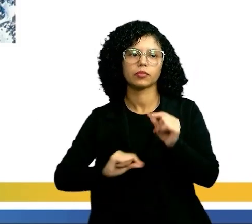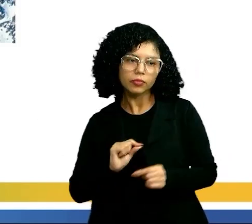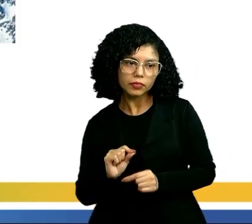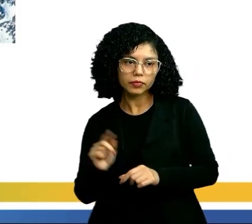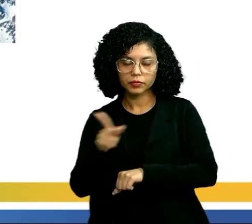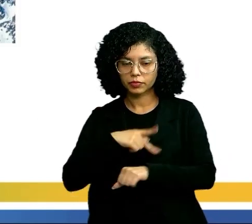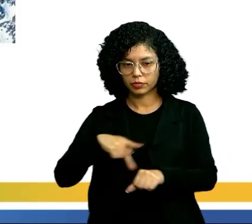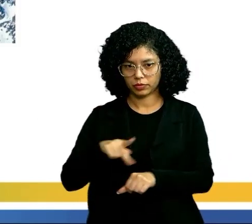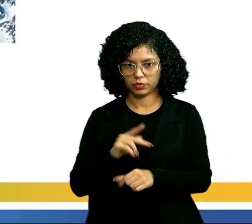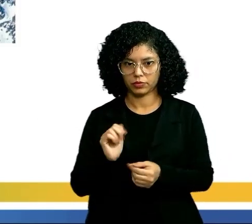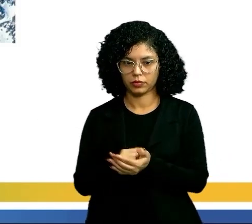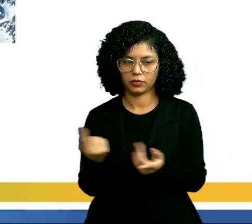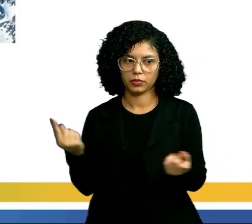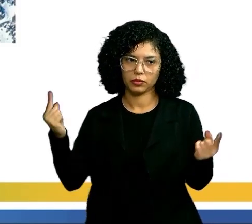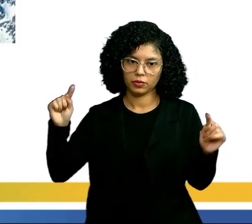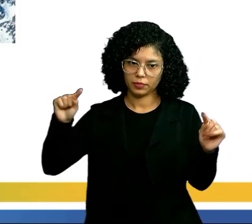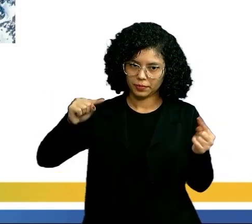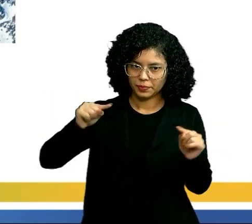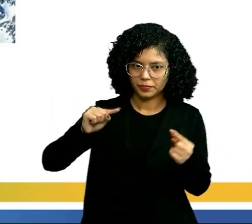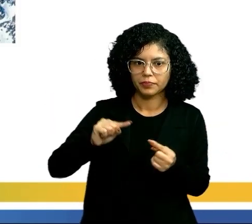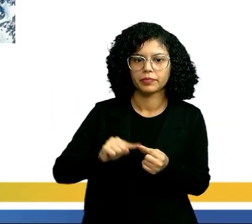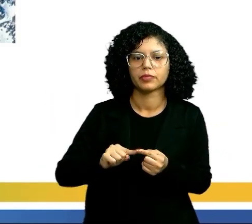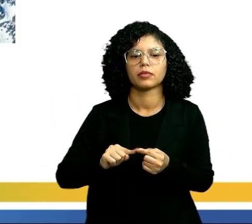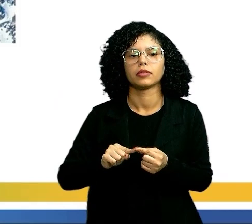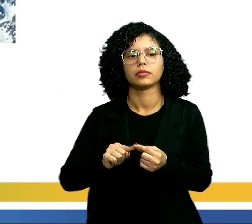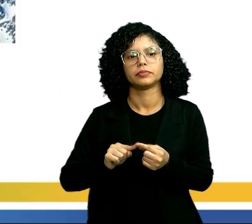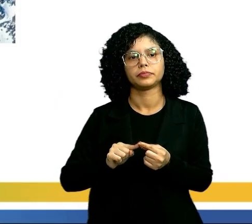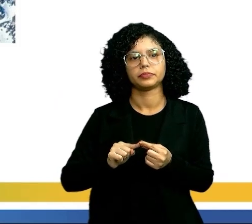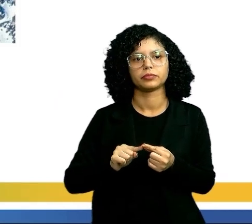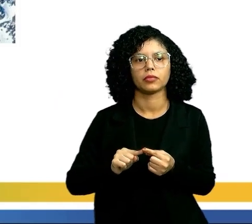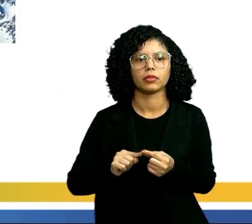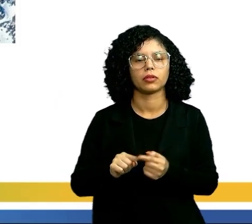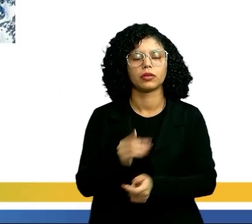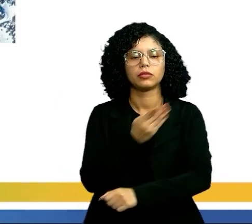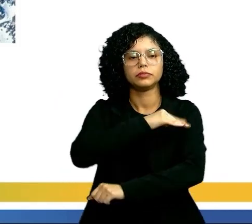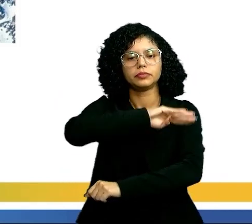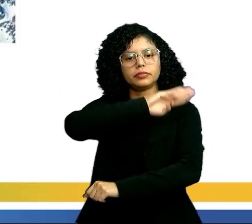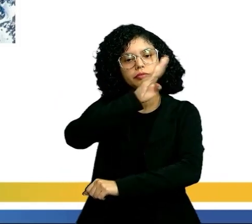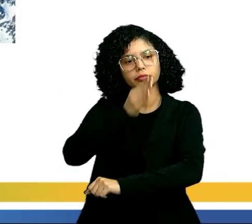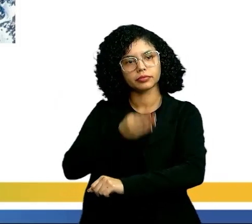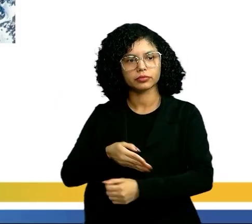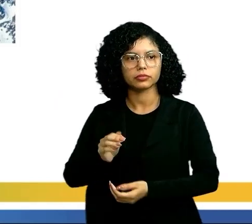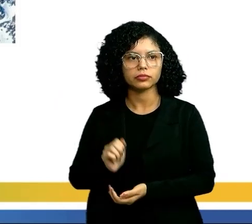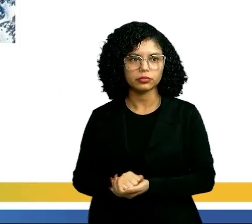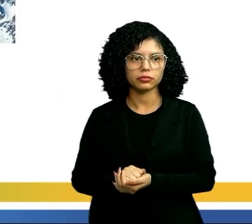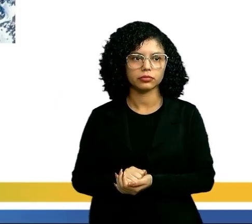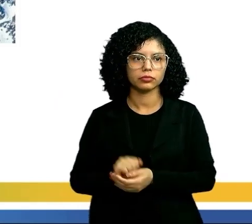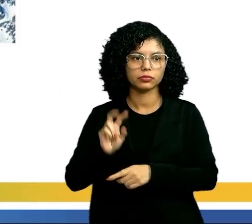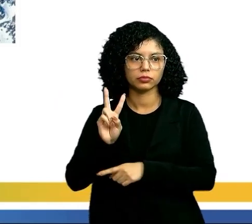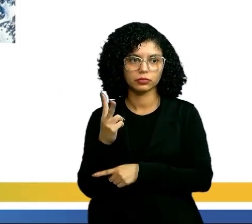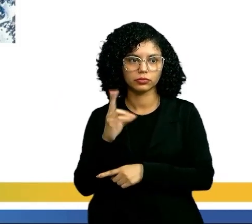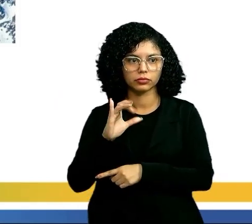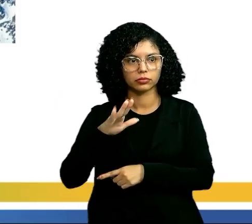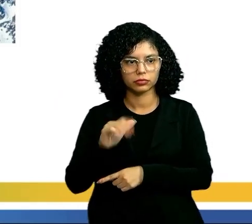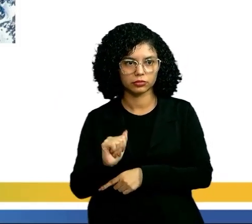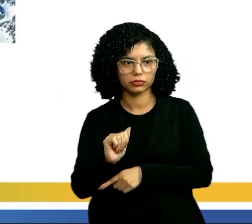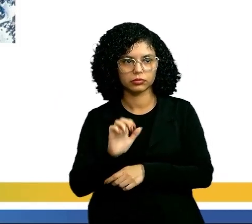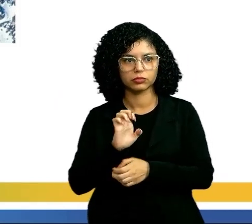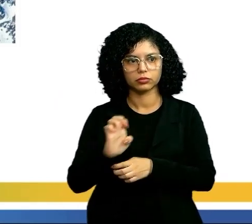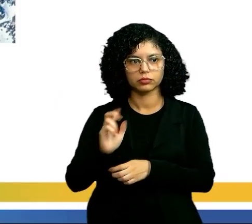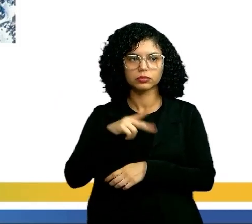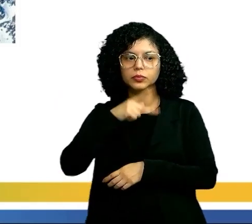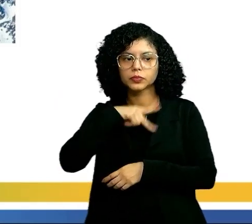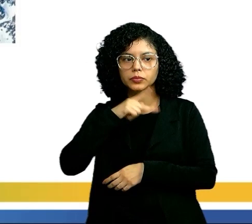São os países que estão mais próximos da Cordilheira dos Andes, sendo eles Venezuela, Colômbia,